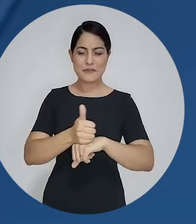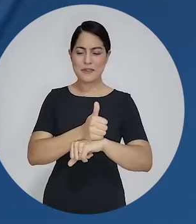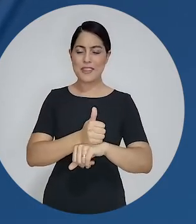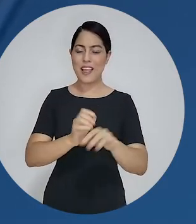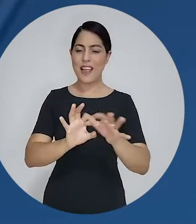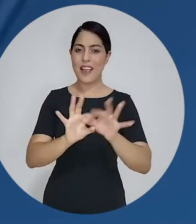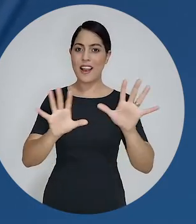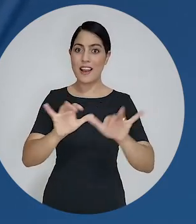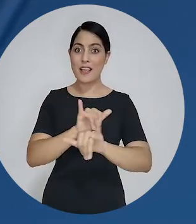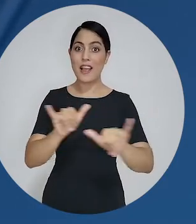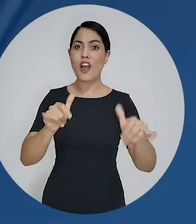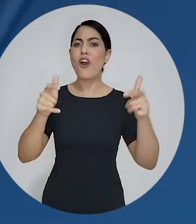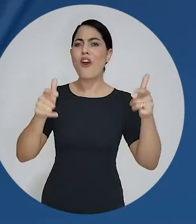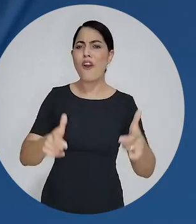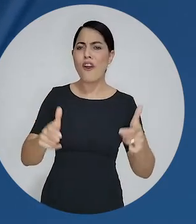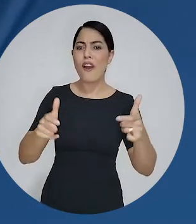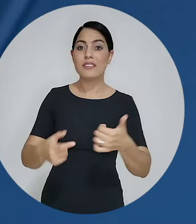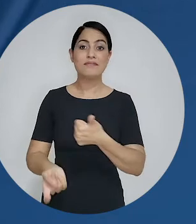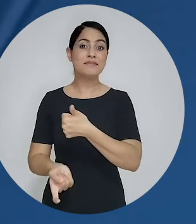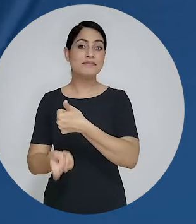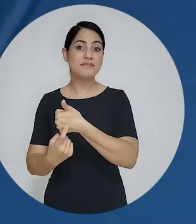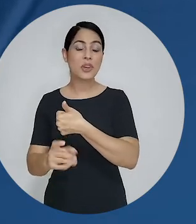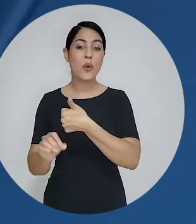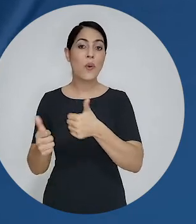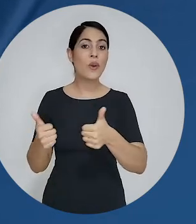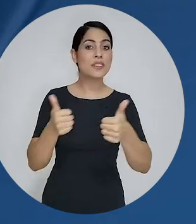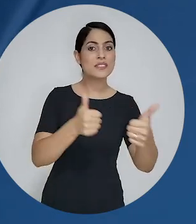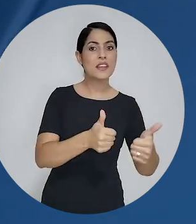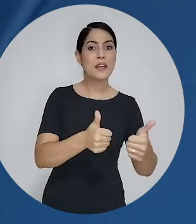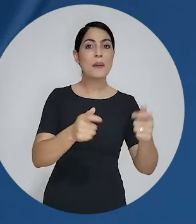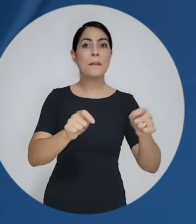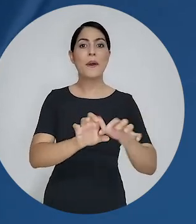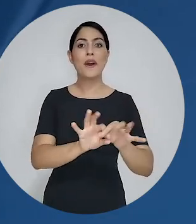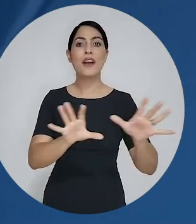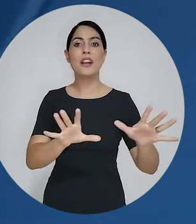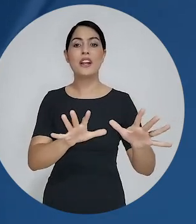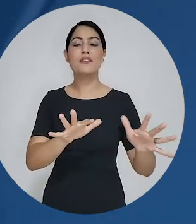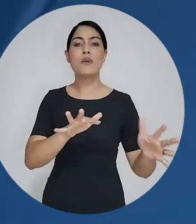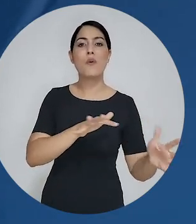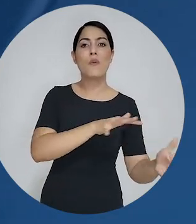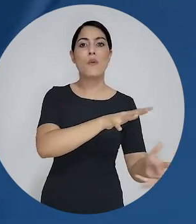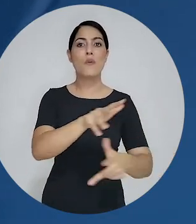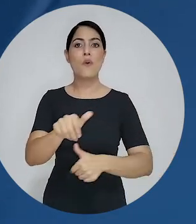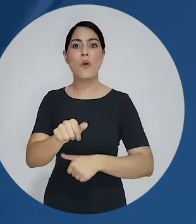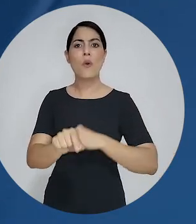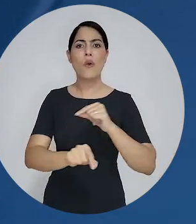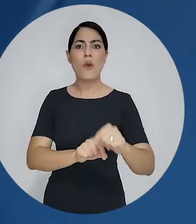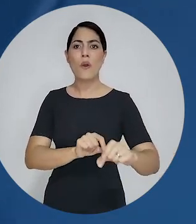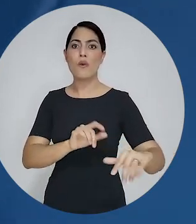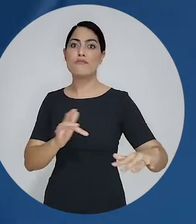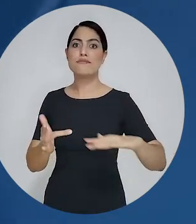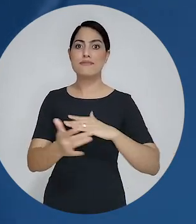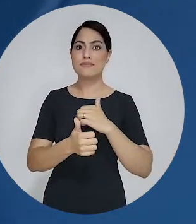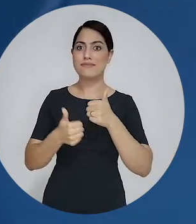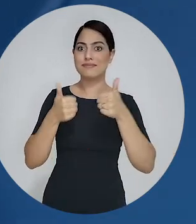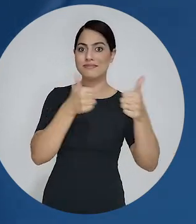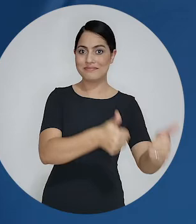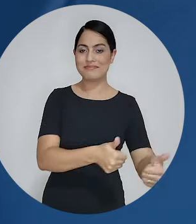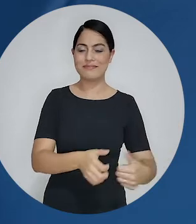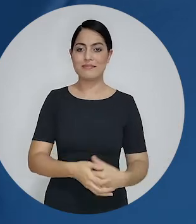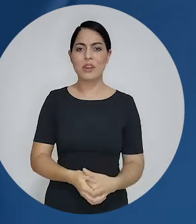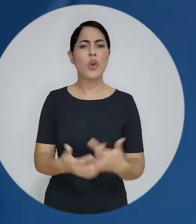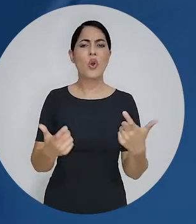já sabe onde encontrar. Basta um clique de curtir ou seguir e você fará parte do nosso Universo OAB.